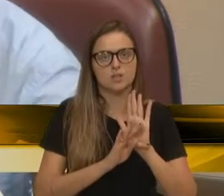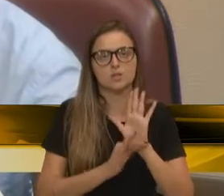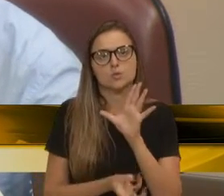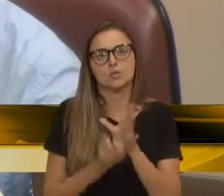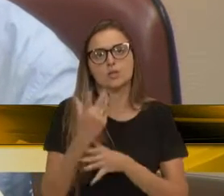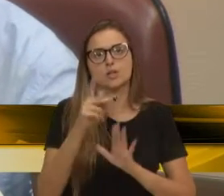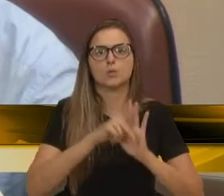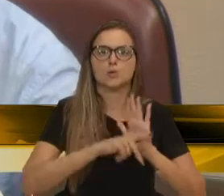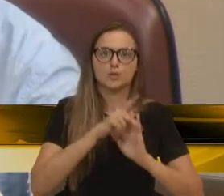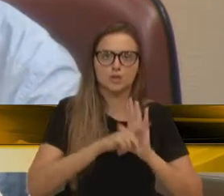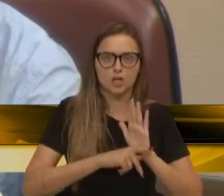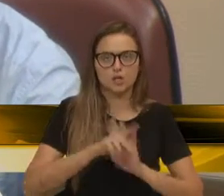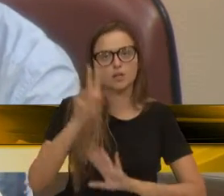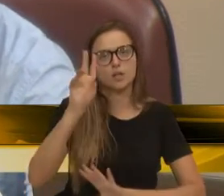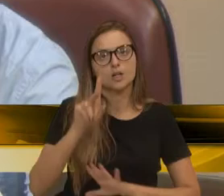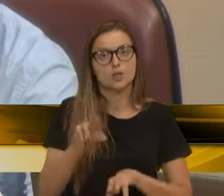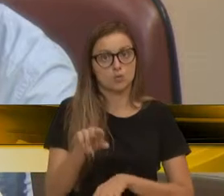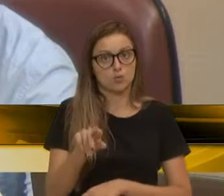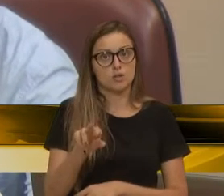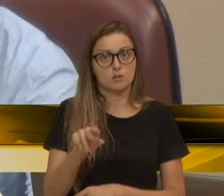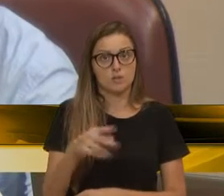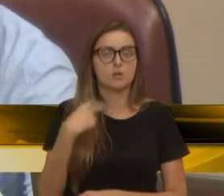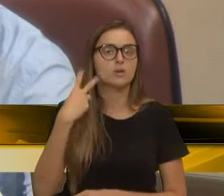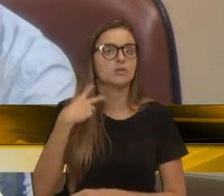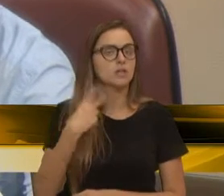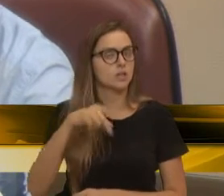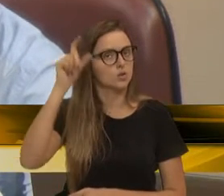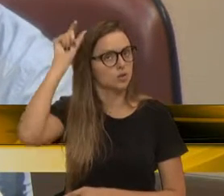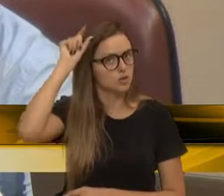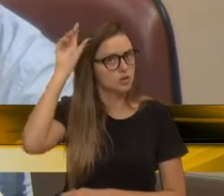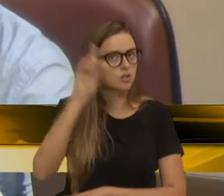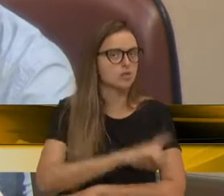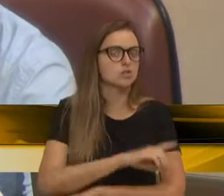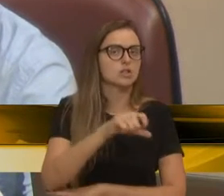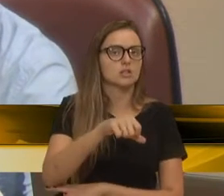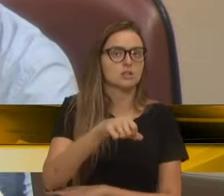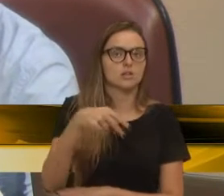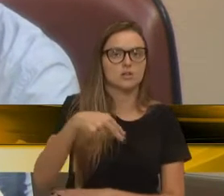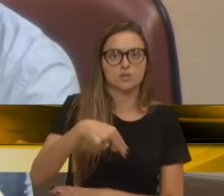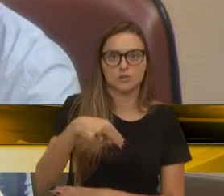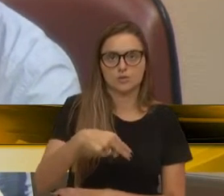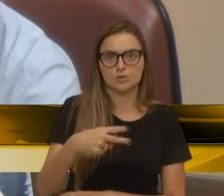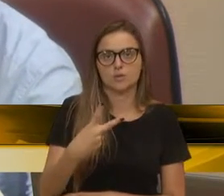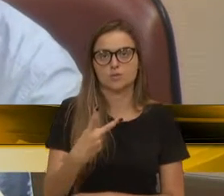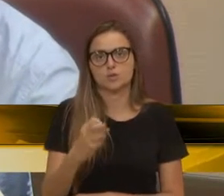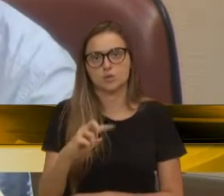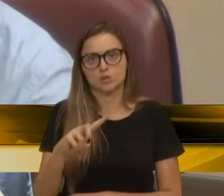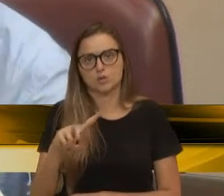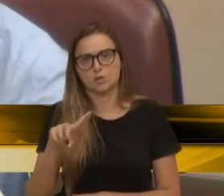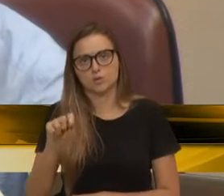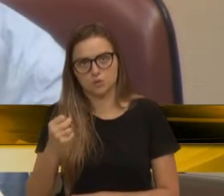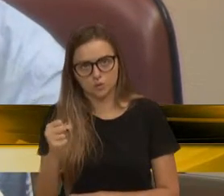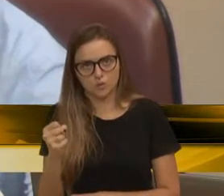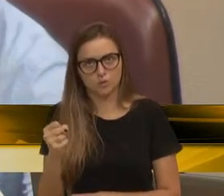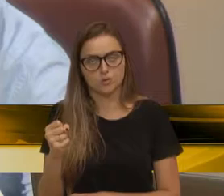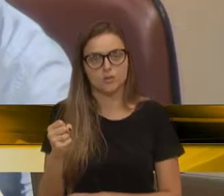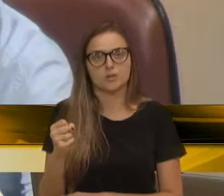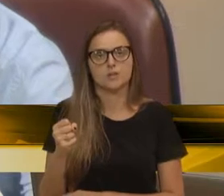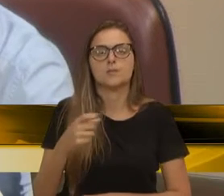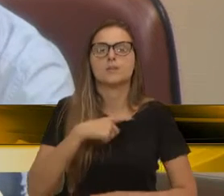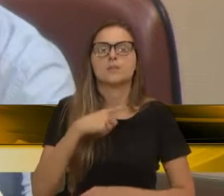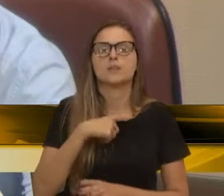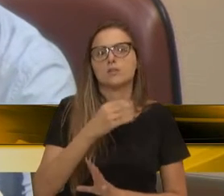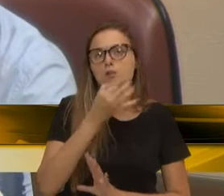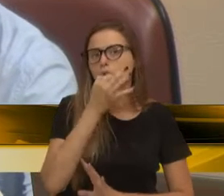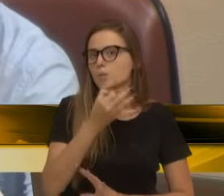projeto do irmão e vereador chico guerra que pouco antes em 9 de novembro de 2018 teve